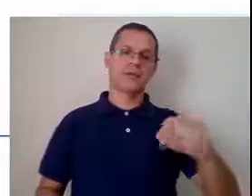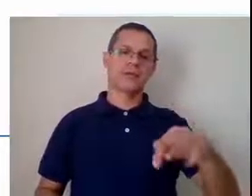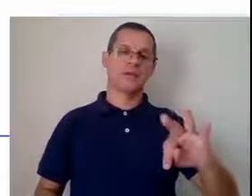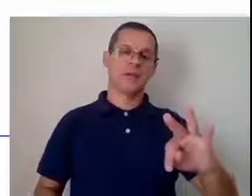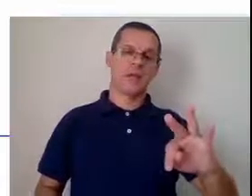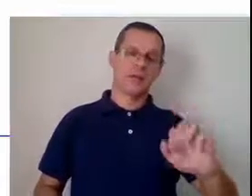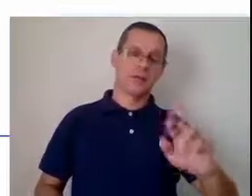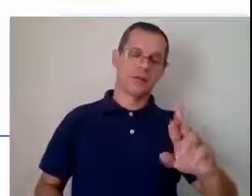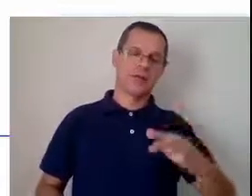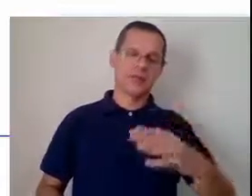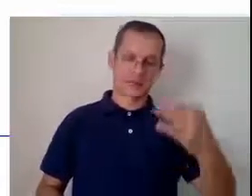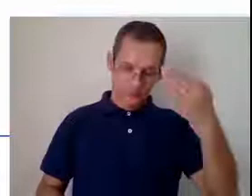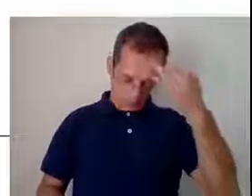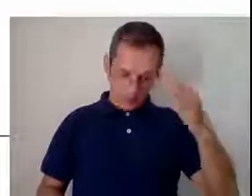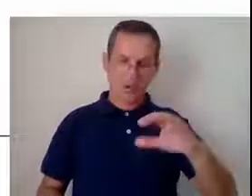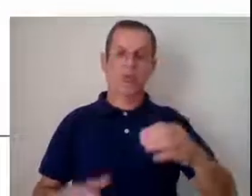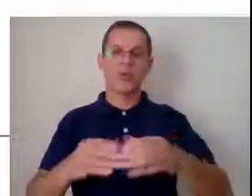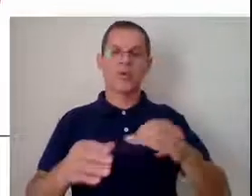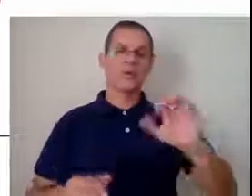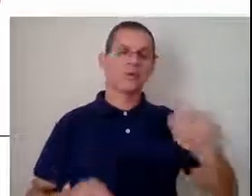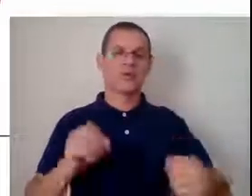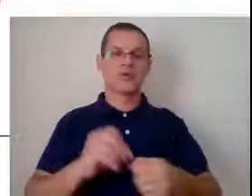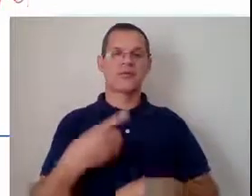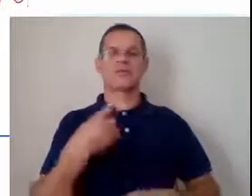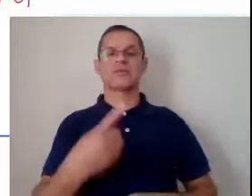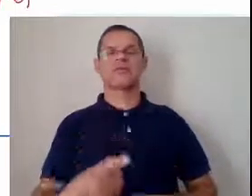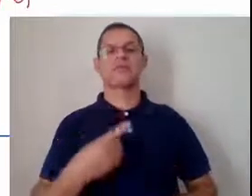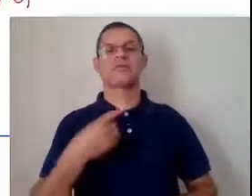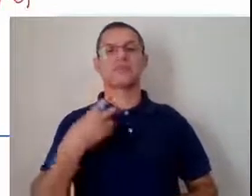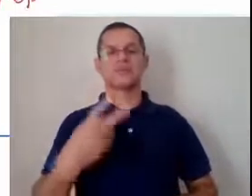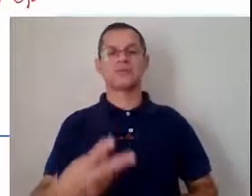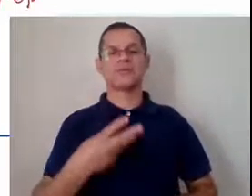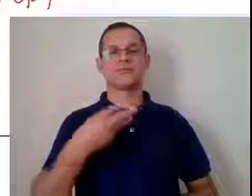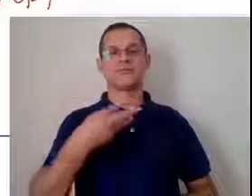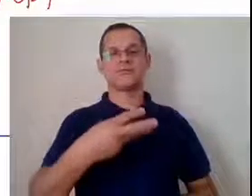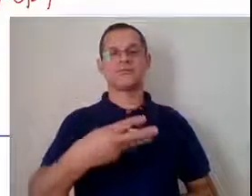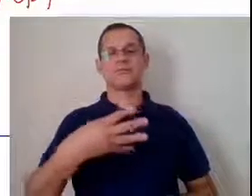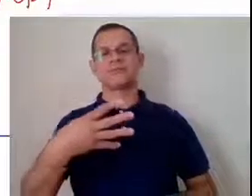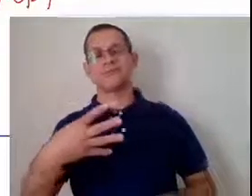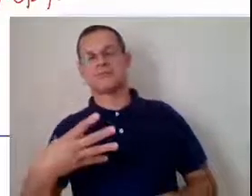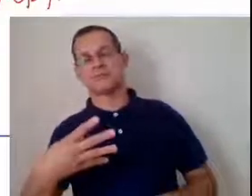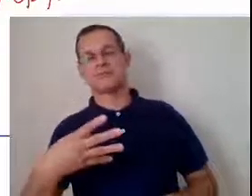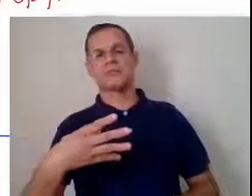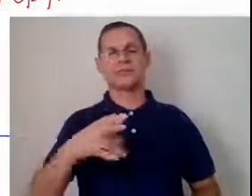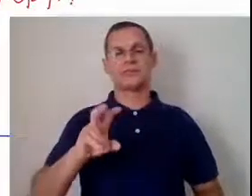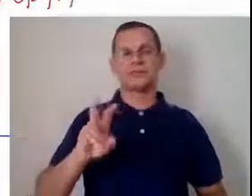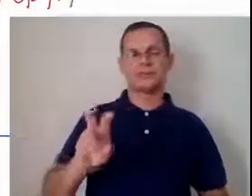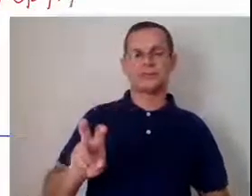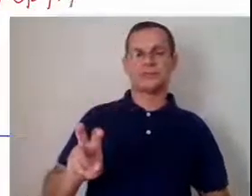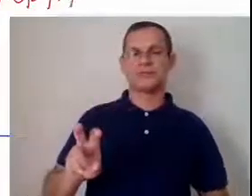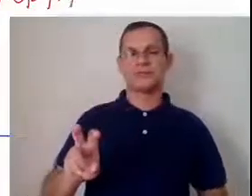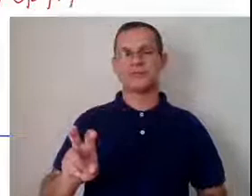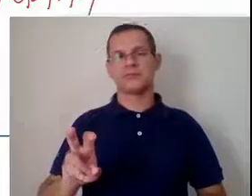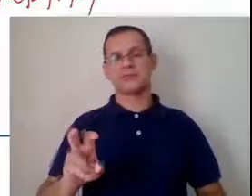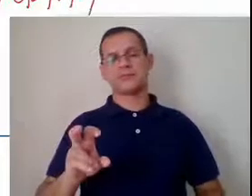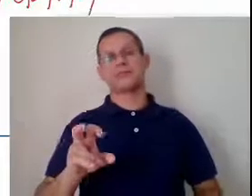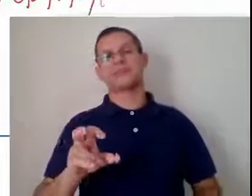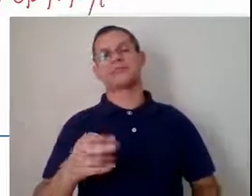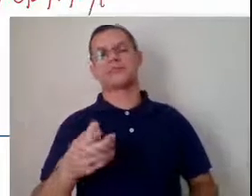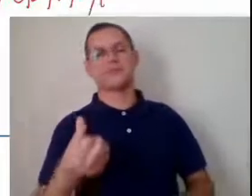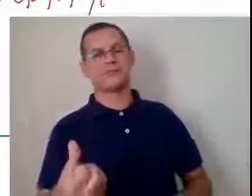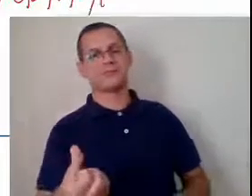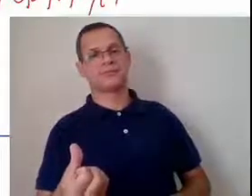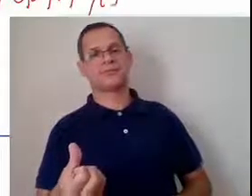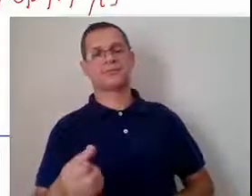o conjunto A é formado por 1, 2, 3, 4, 5